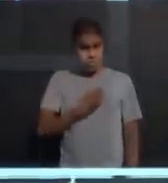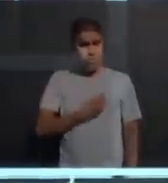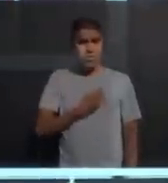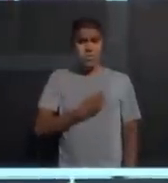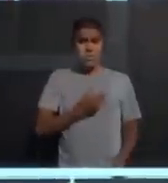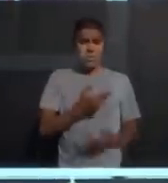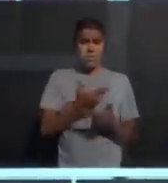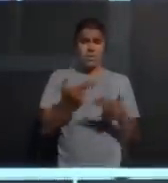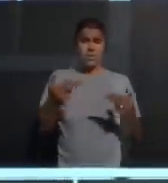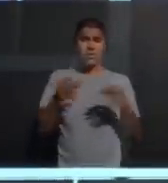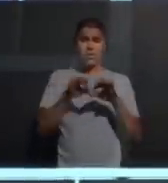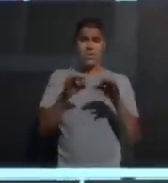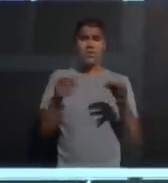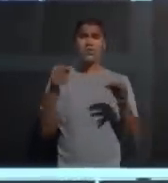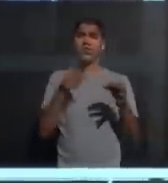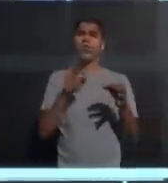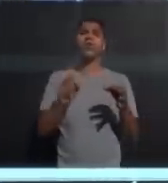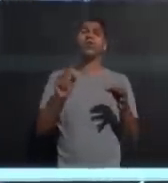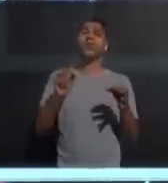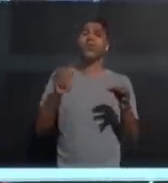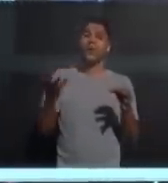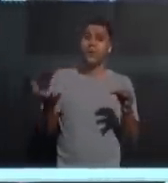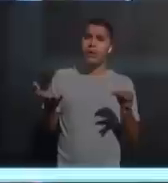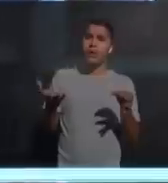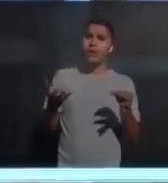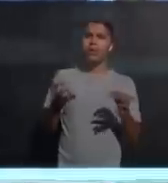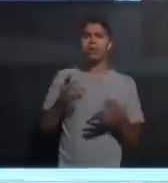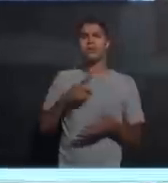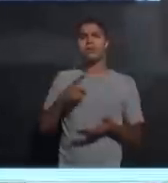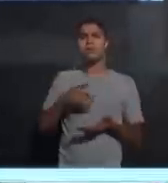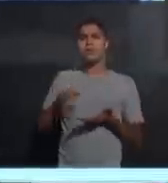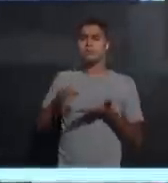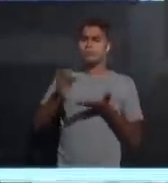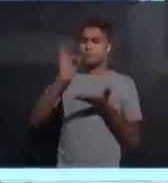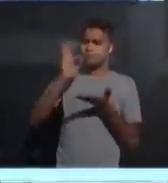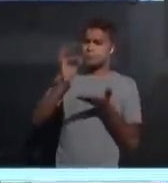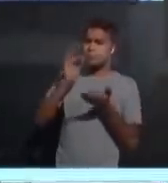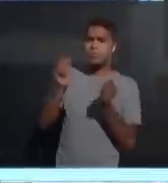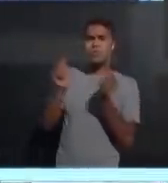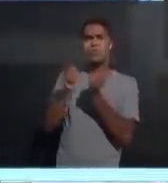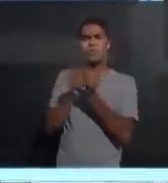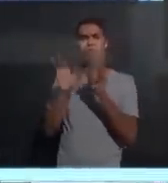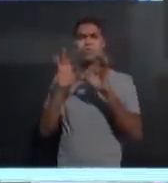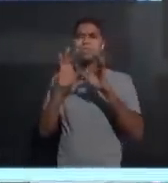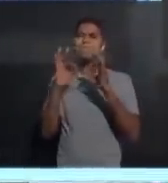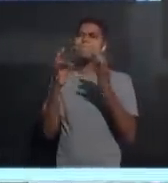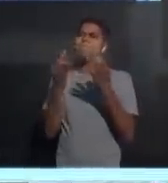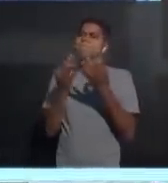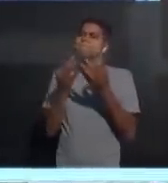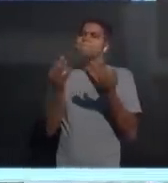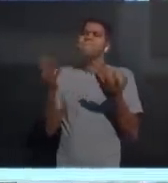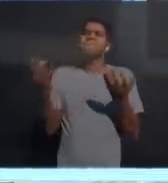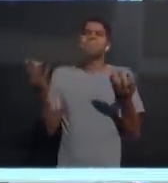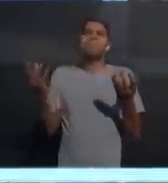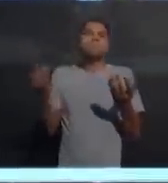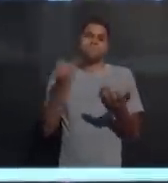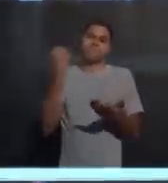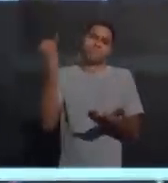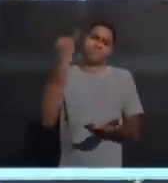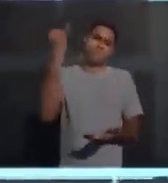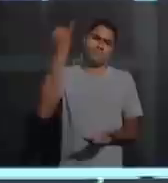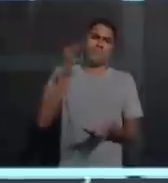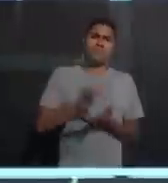simples aqui são as coisas simples pra mim eu tomar um café da manhã com a minha família e eu acho tão precioso